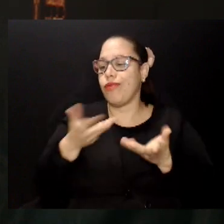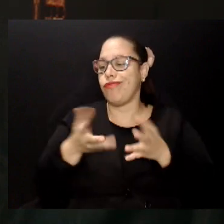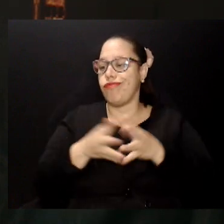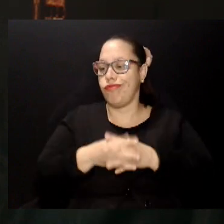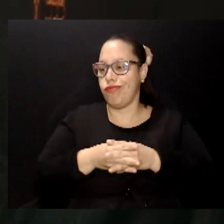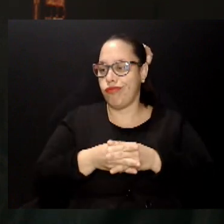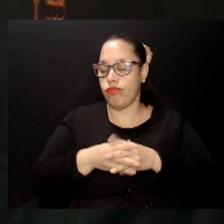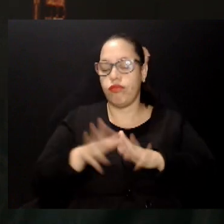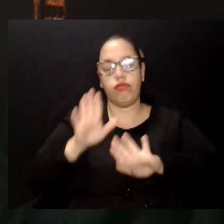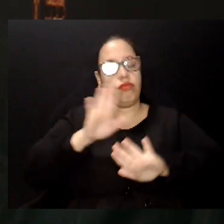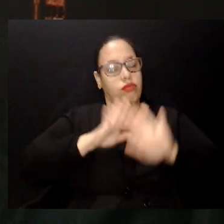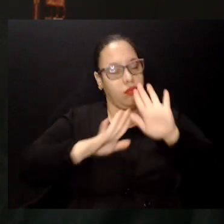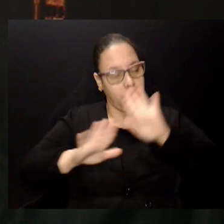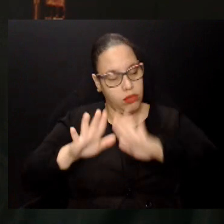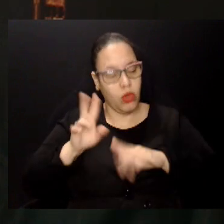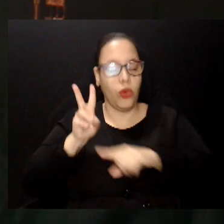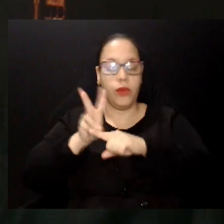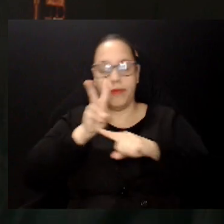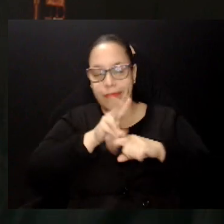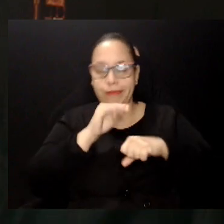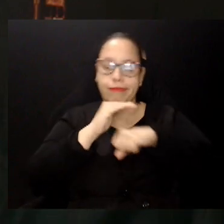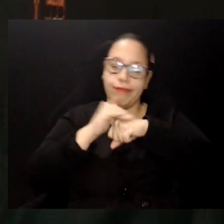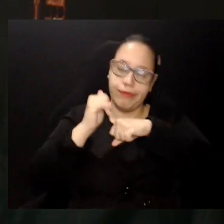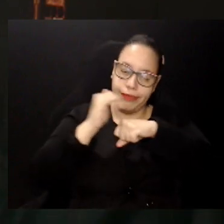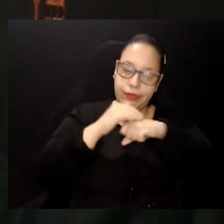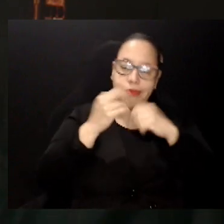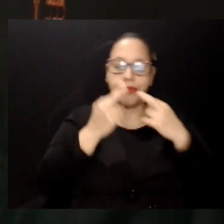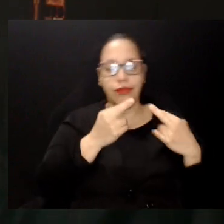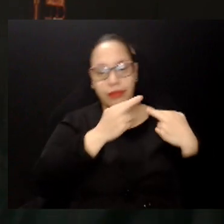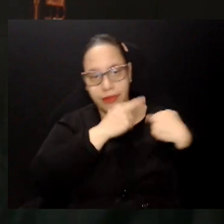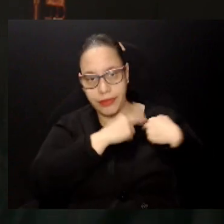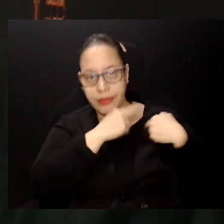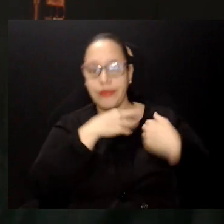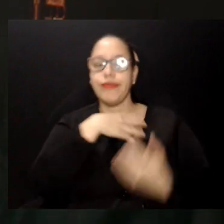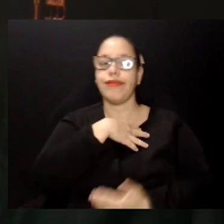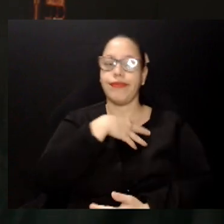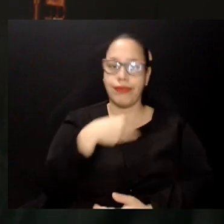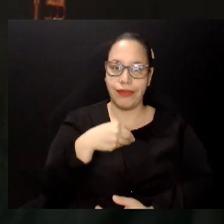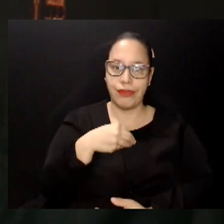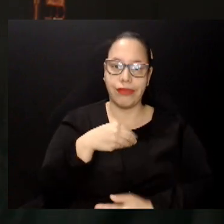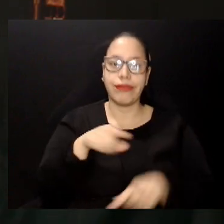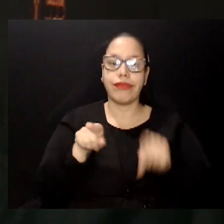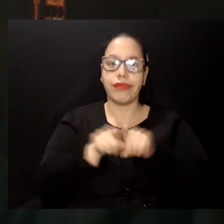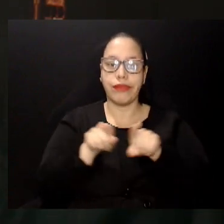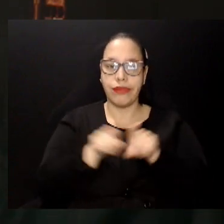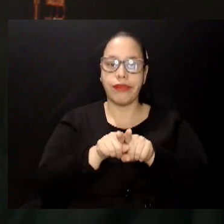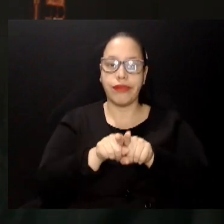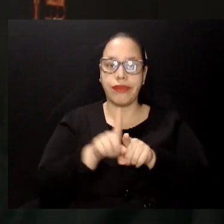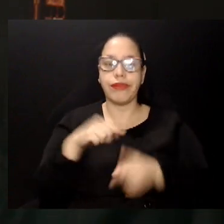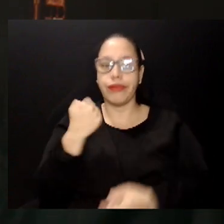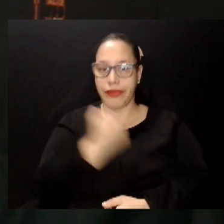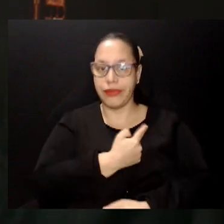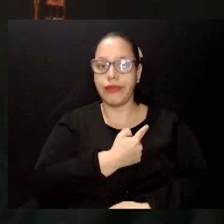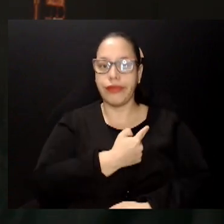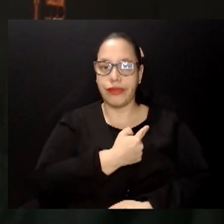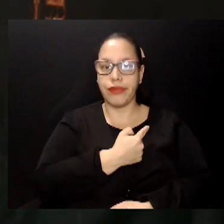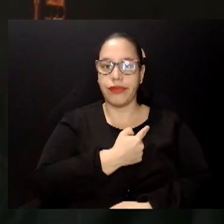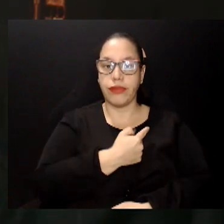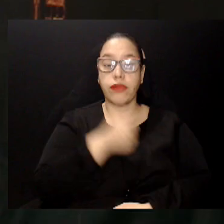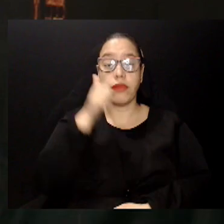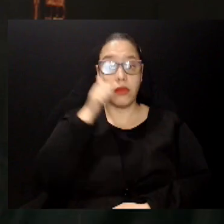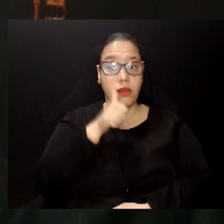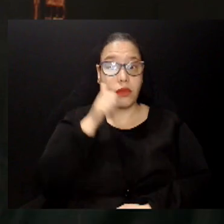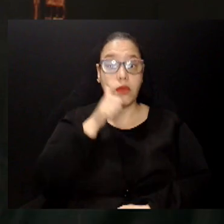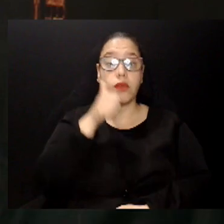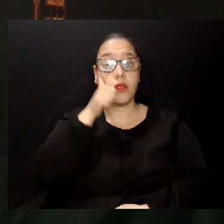com muito carinho, né, e com muita responsabilidade dos nossos filhos, mas também cuidando da gente, né, nós, mulheres, mães,